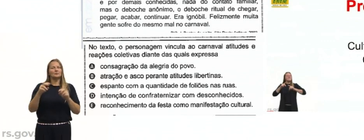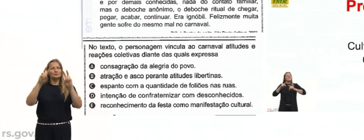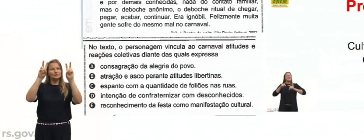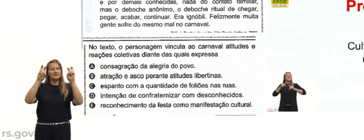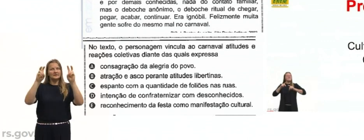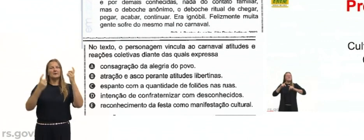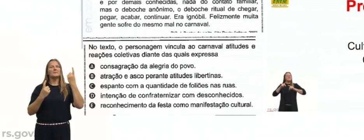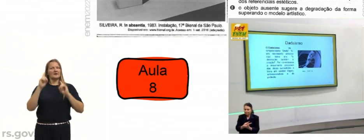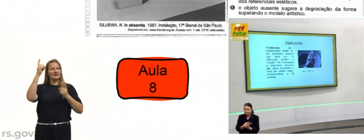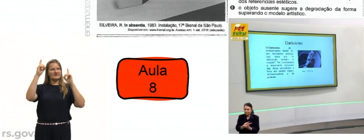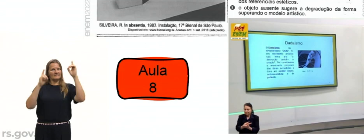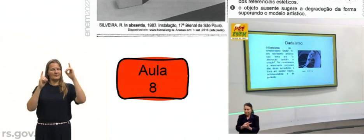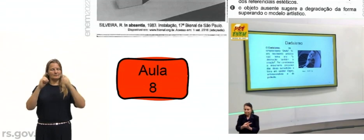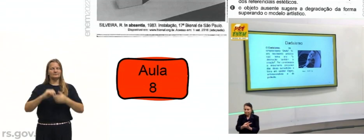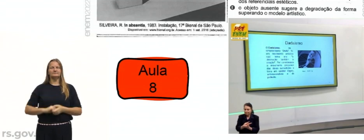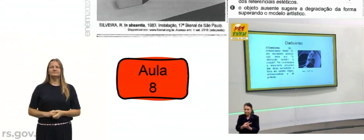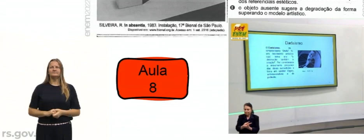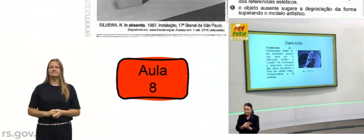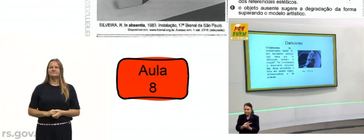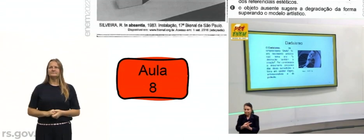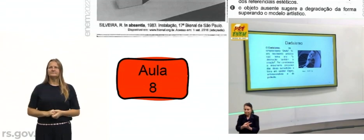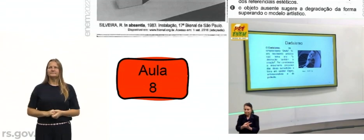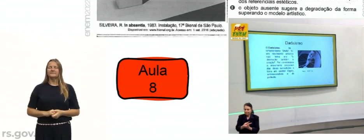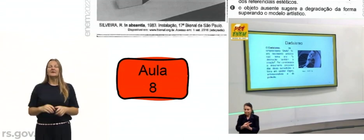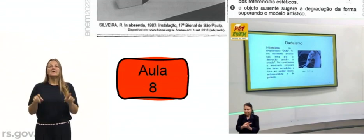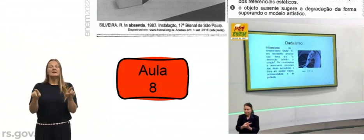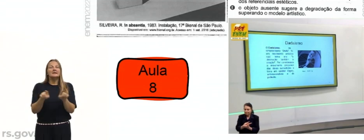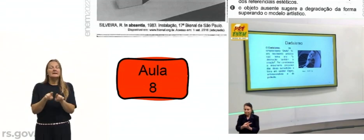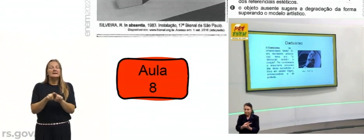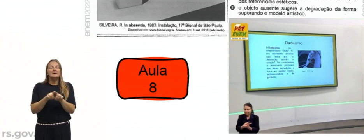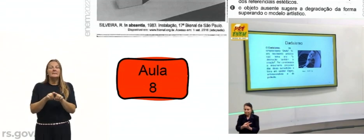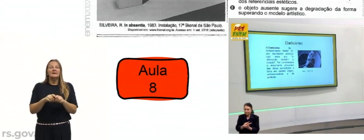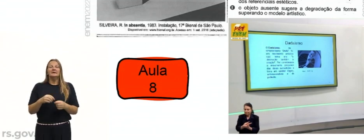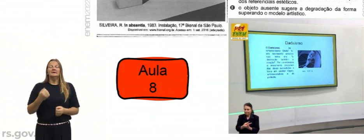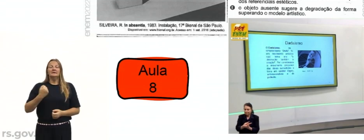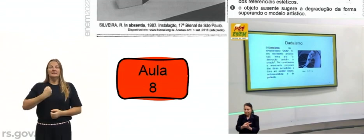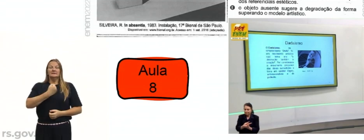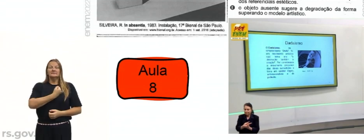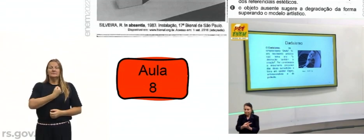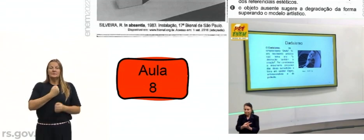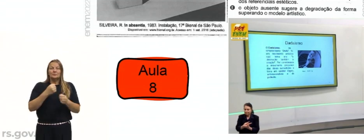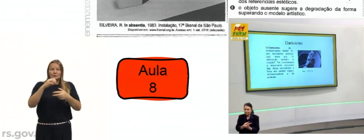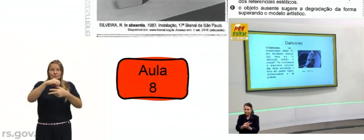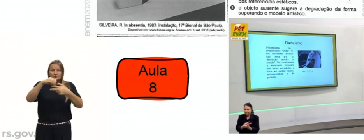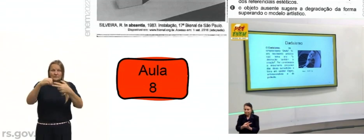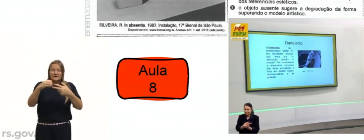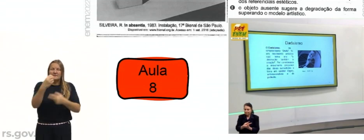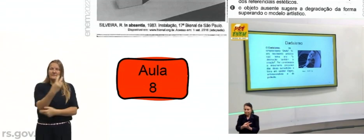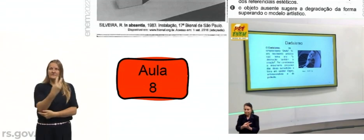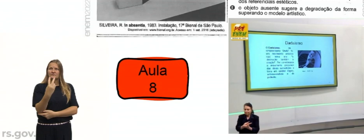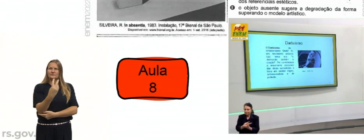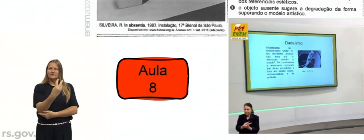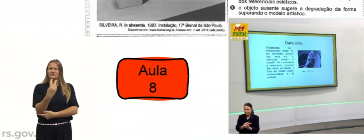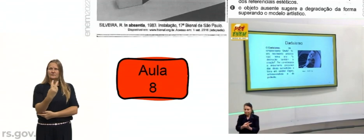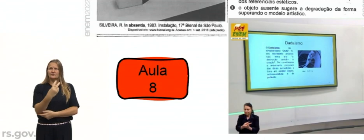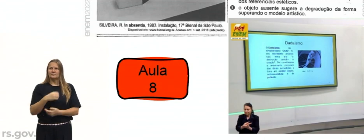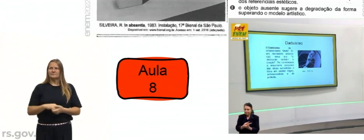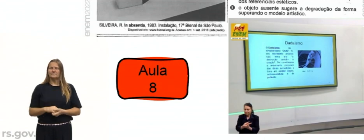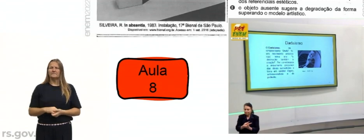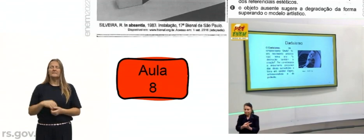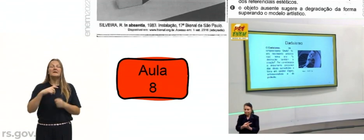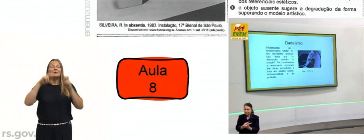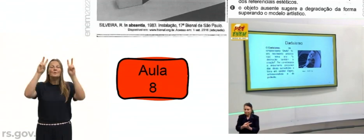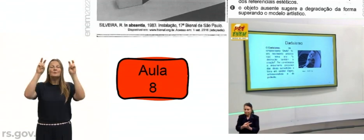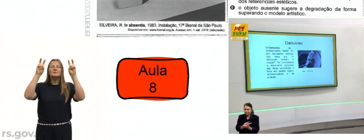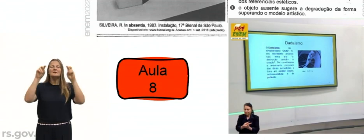sobre carnaval Além disso na questão 22 tá era uma questão que falava